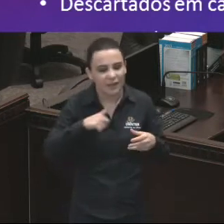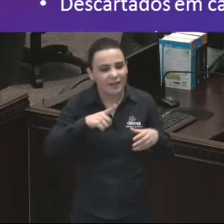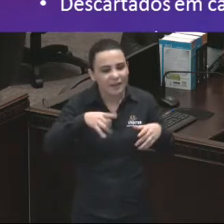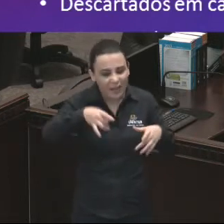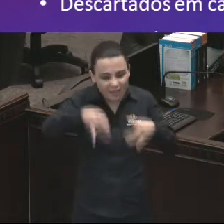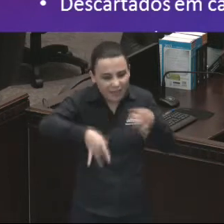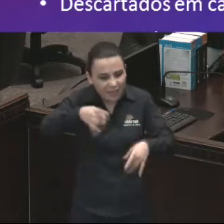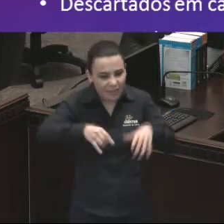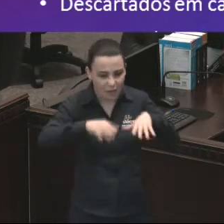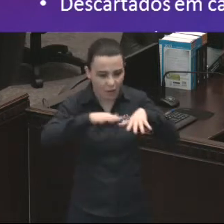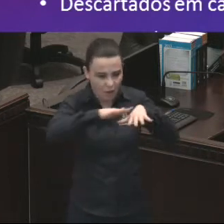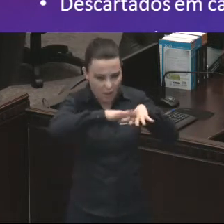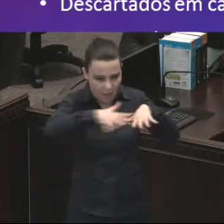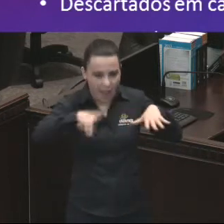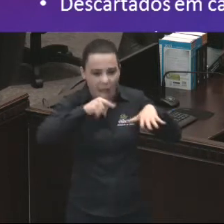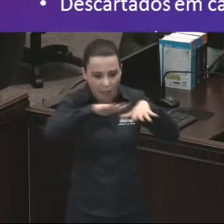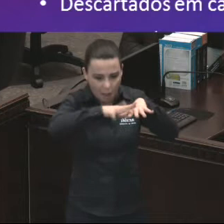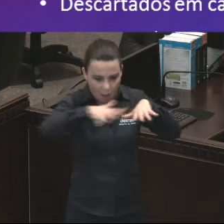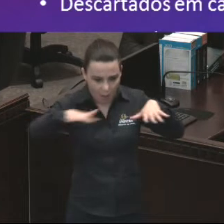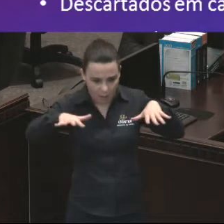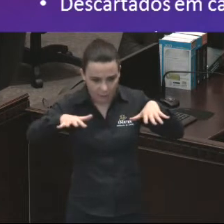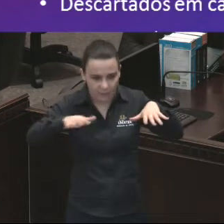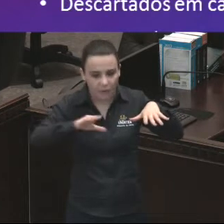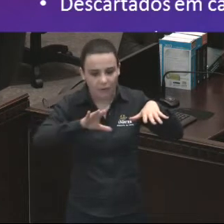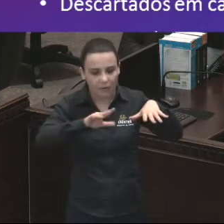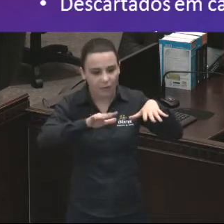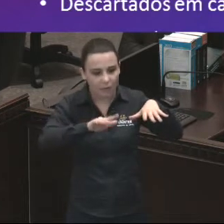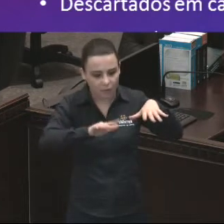muitas vezes o lodo é utilizado como fertilizante.